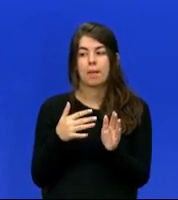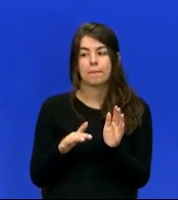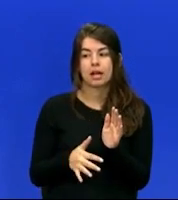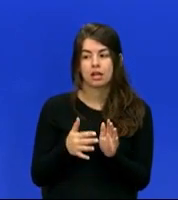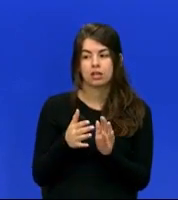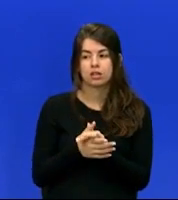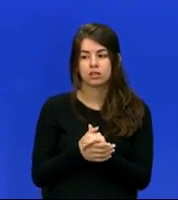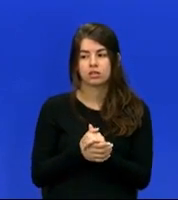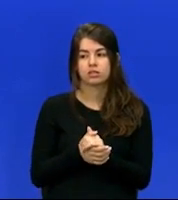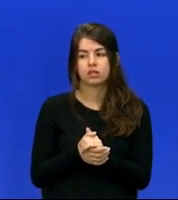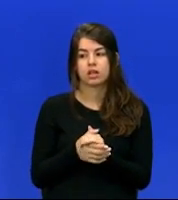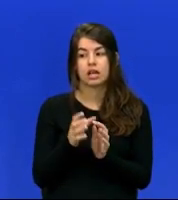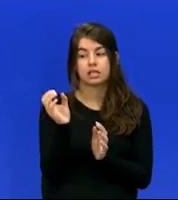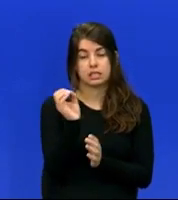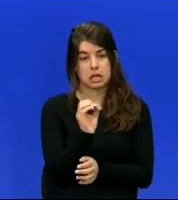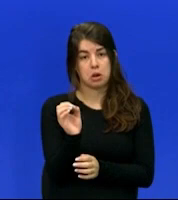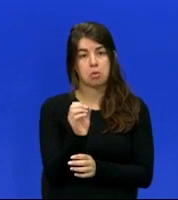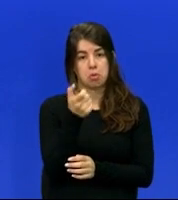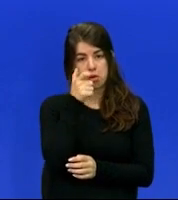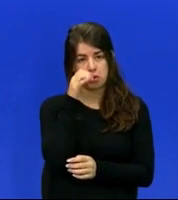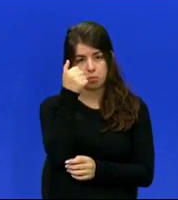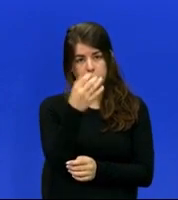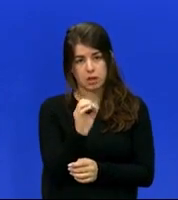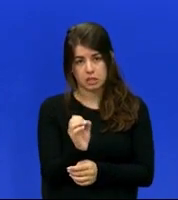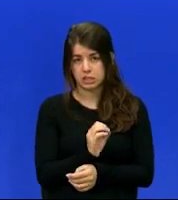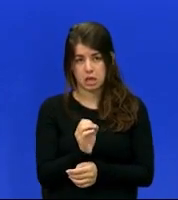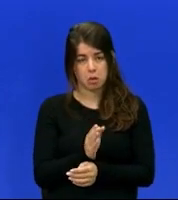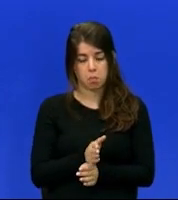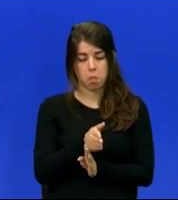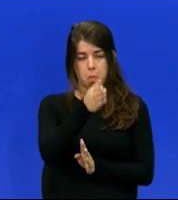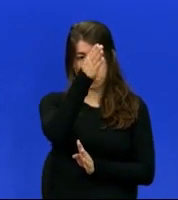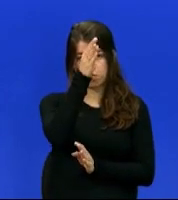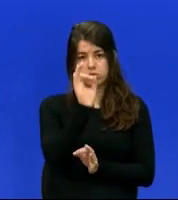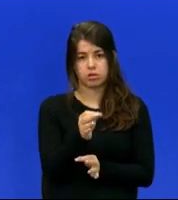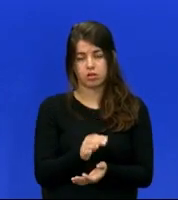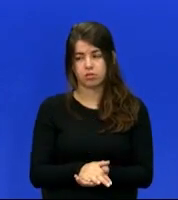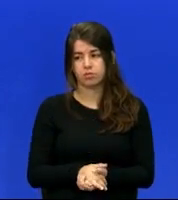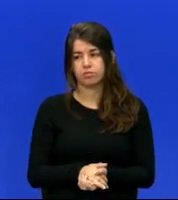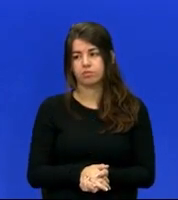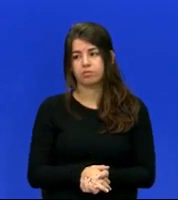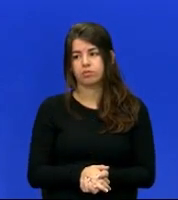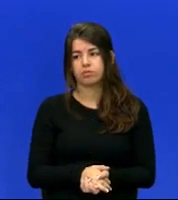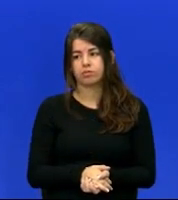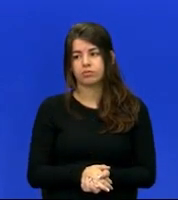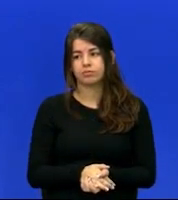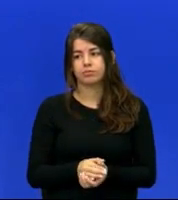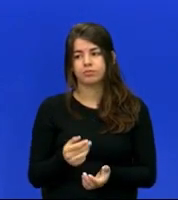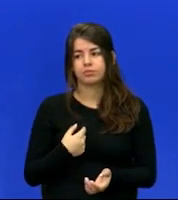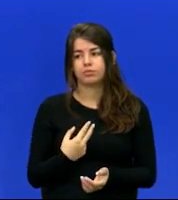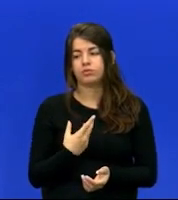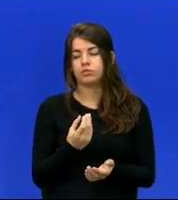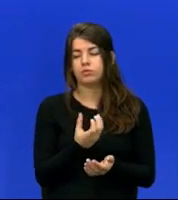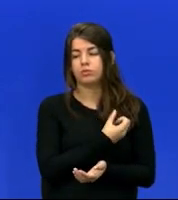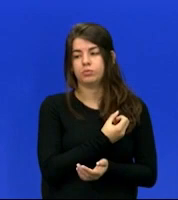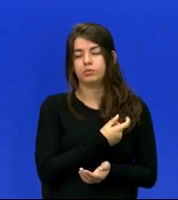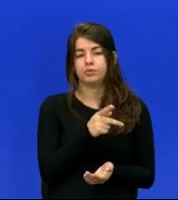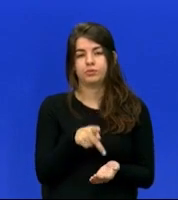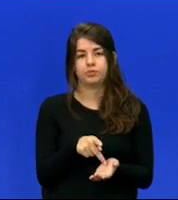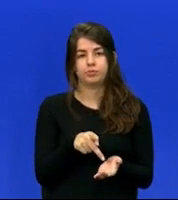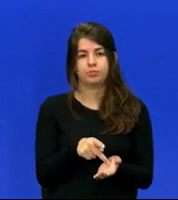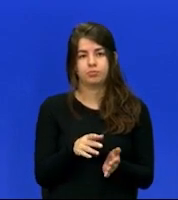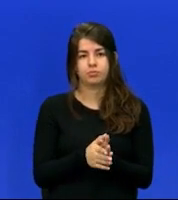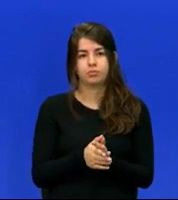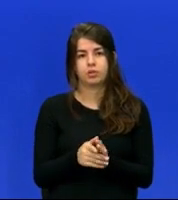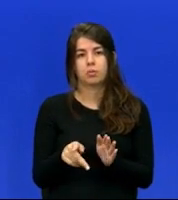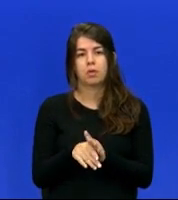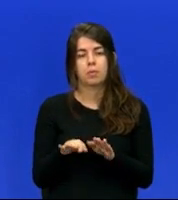média, onde eu tenho como representante igual a zero, nessa analogia do valor real com o meu valor